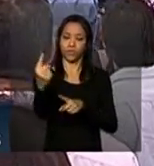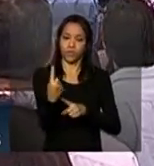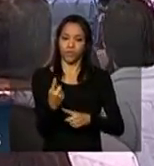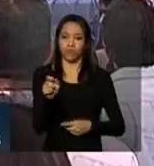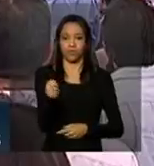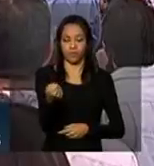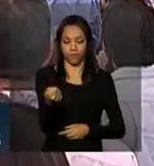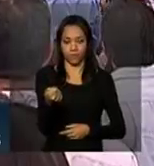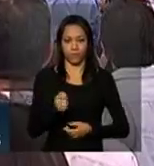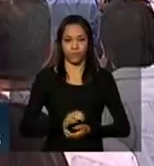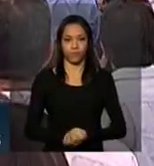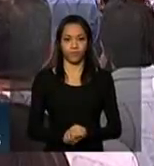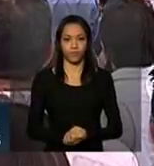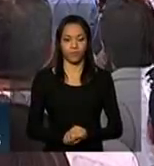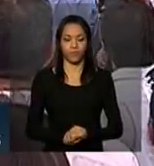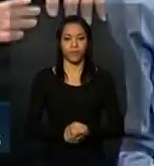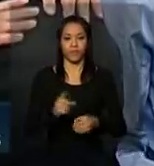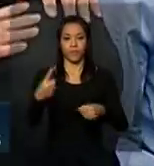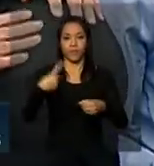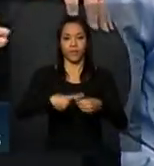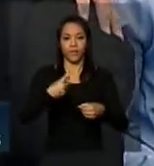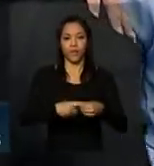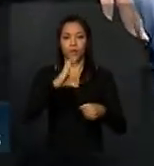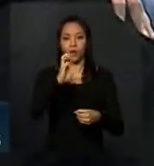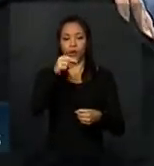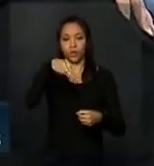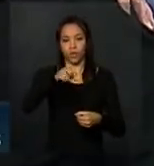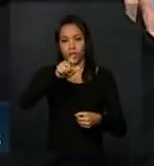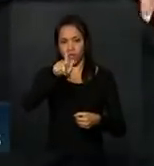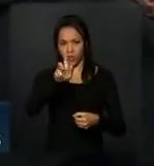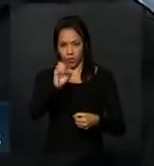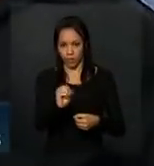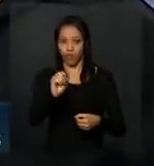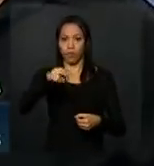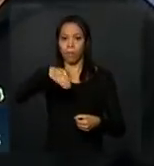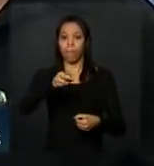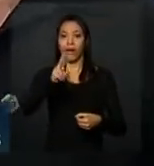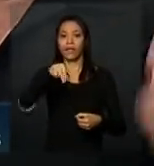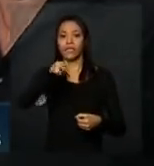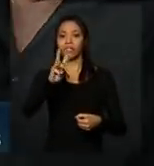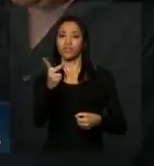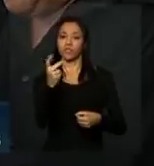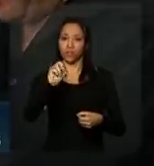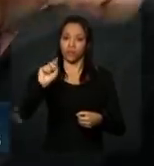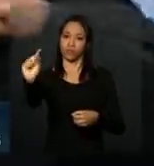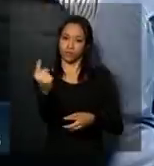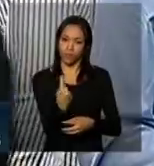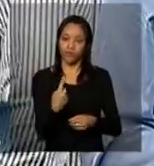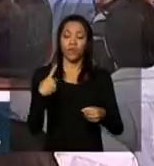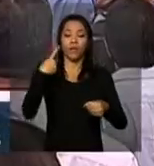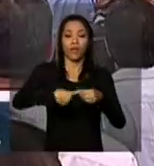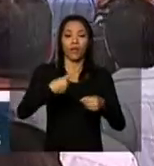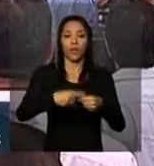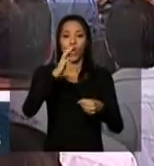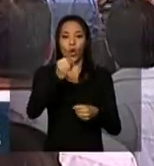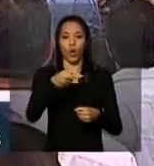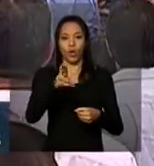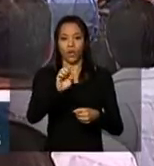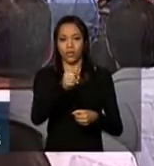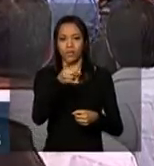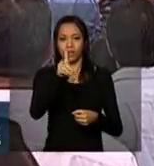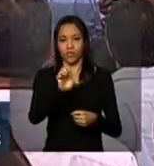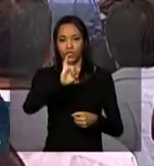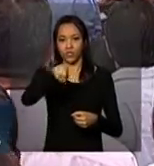Paulo Martins Magalhães Conego Marinho Natalino Pereira Rodrigues Coração de Jesus